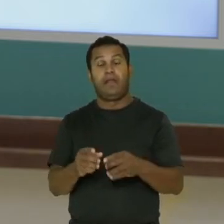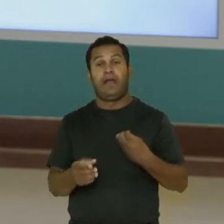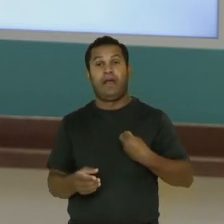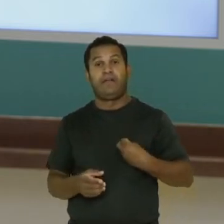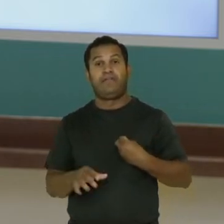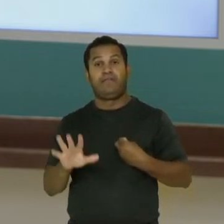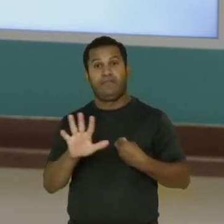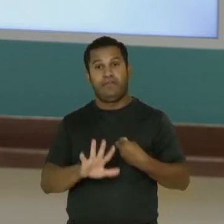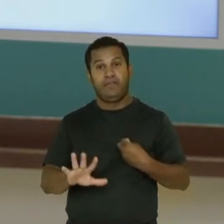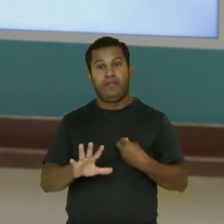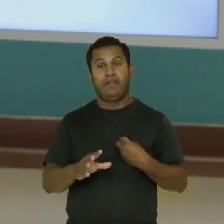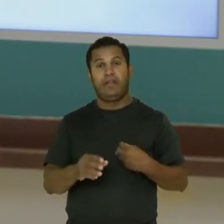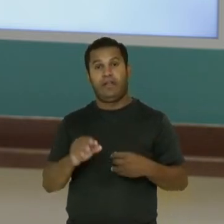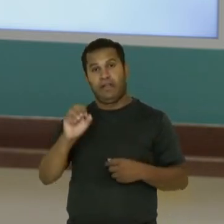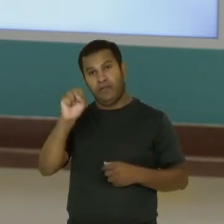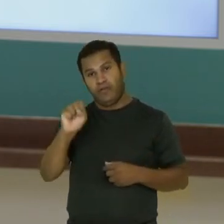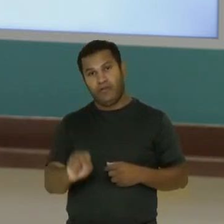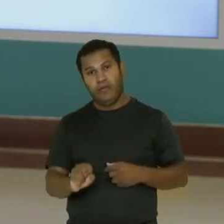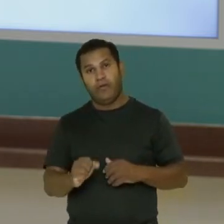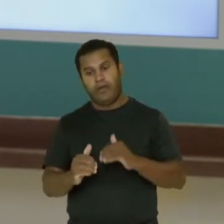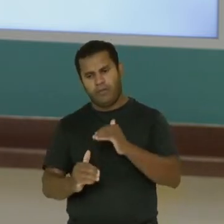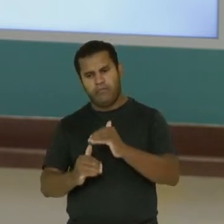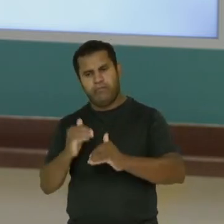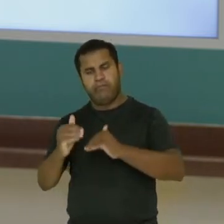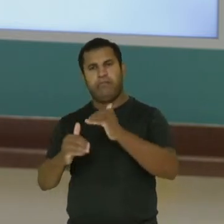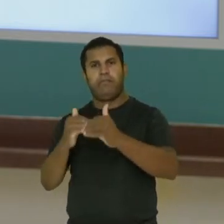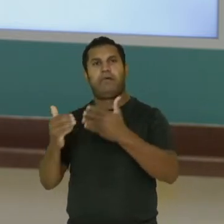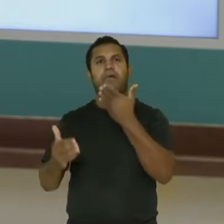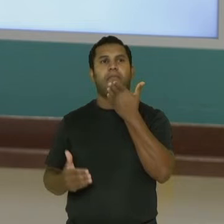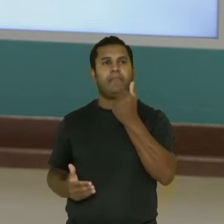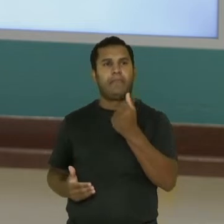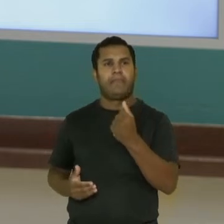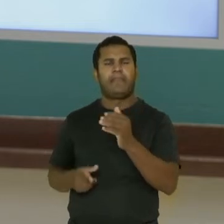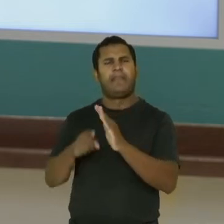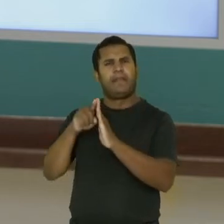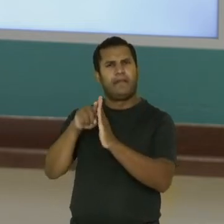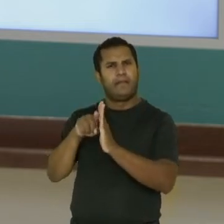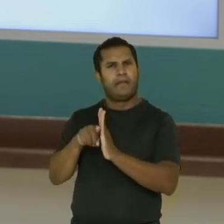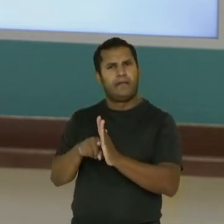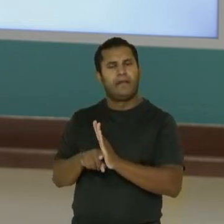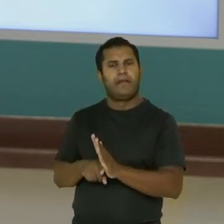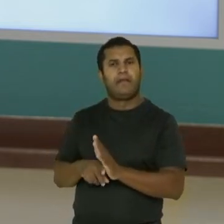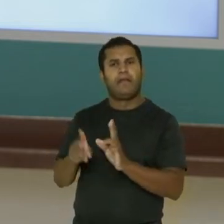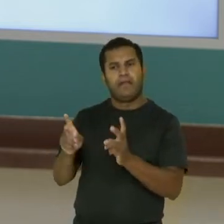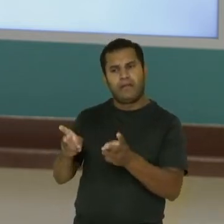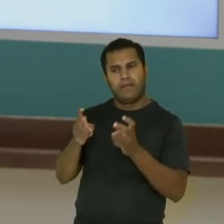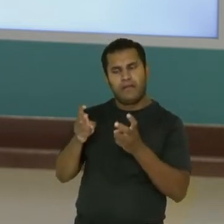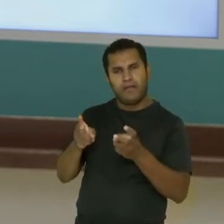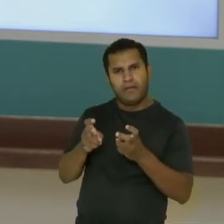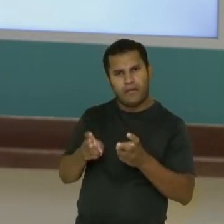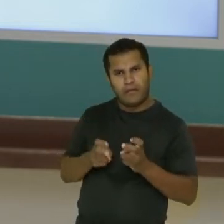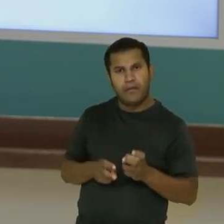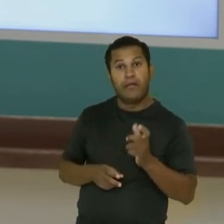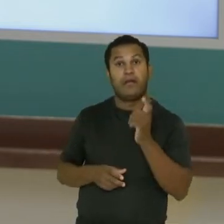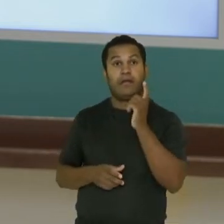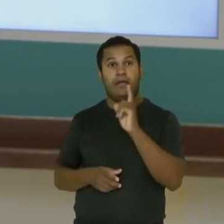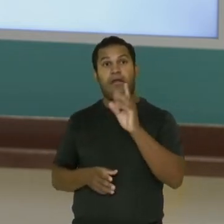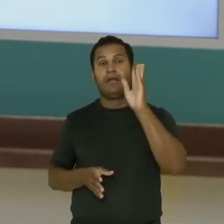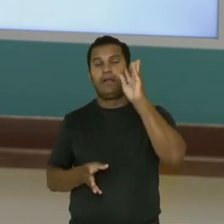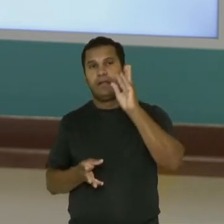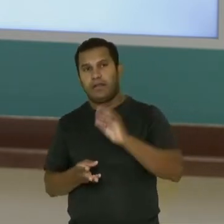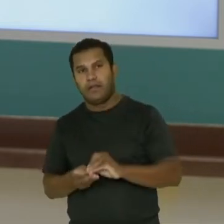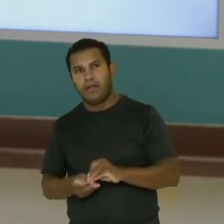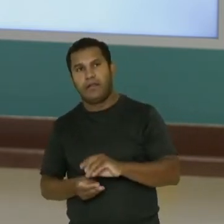eu comparar com outras regiões brasileiras. Então, Milton Santos utilizou essas características para dividir